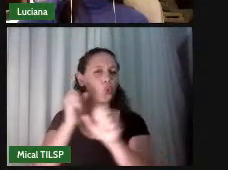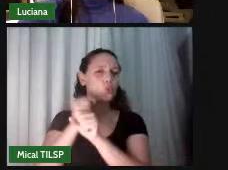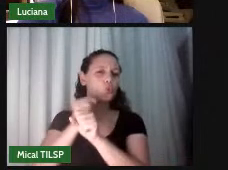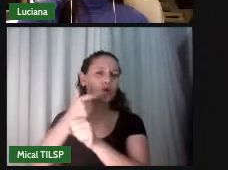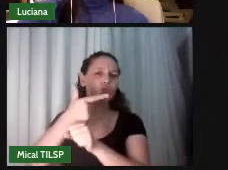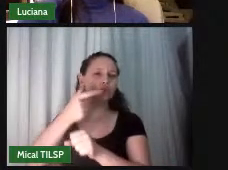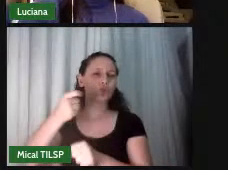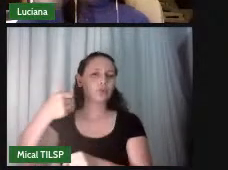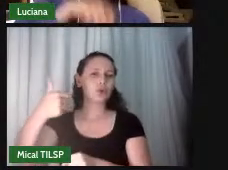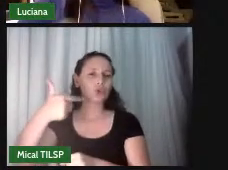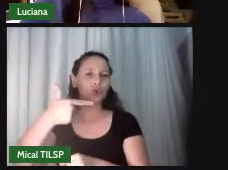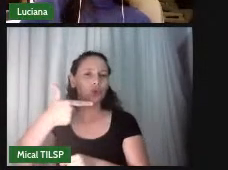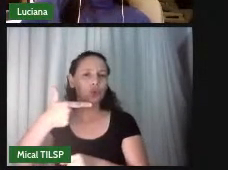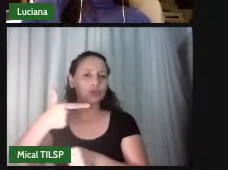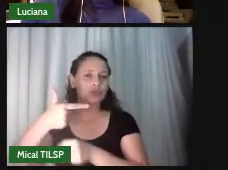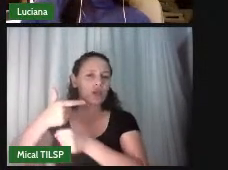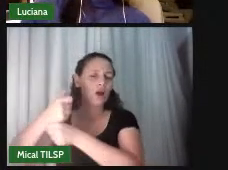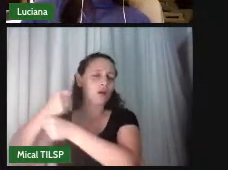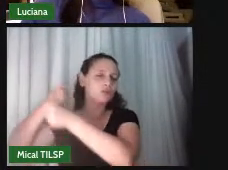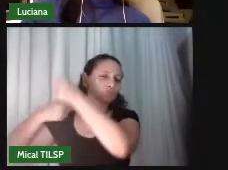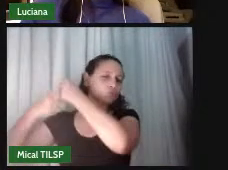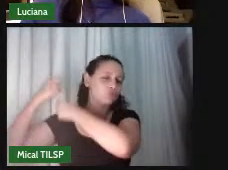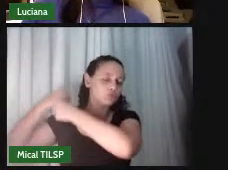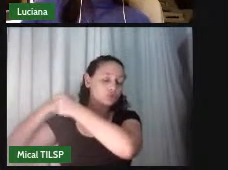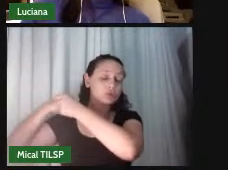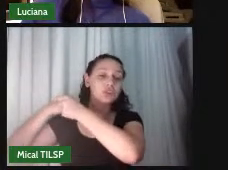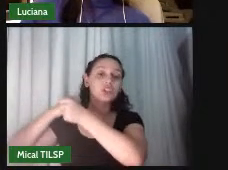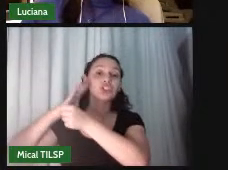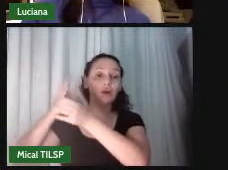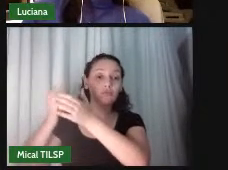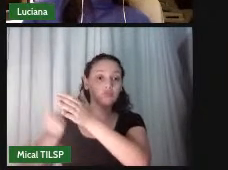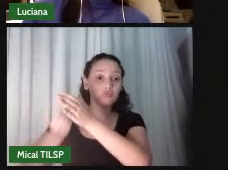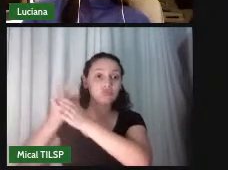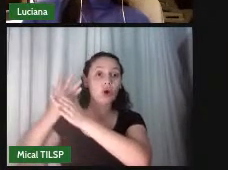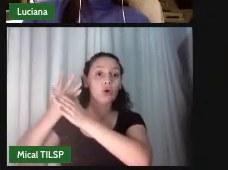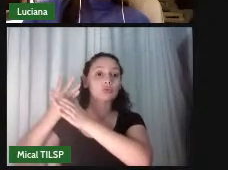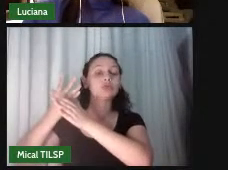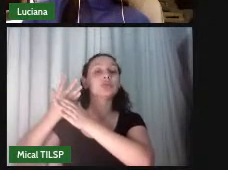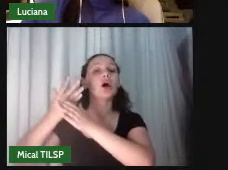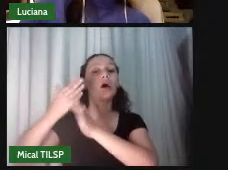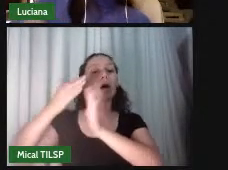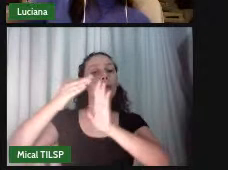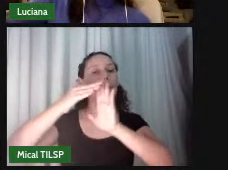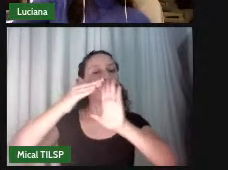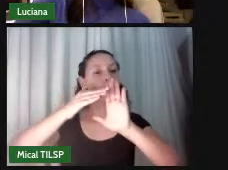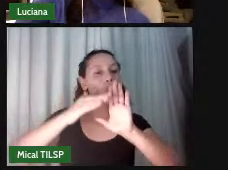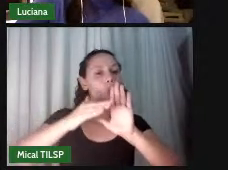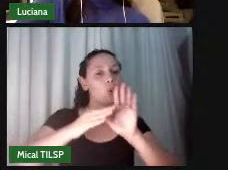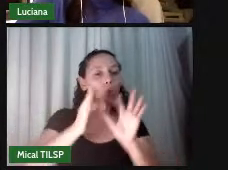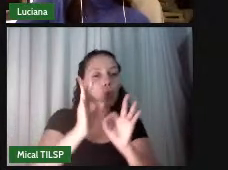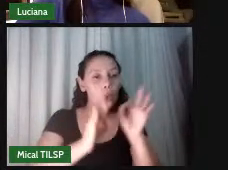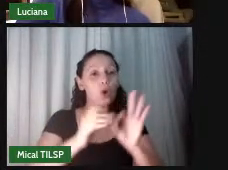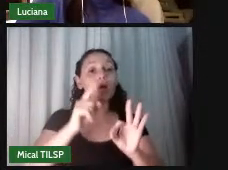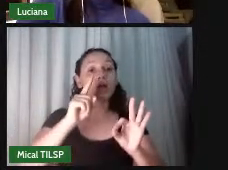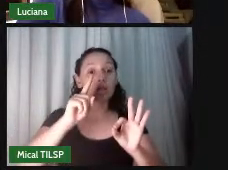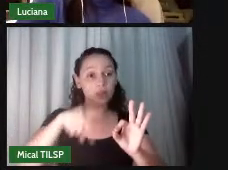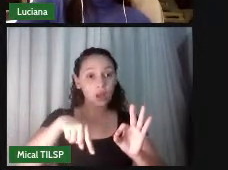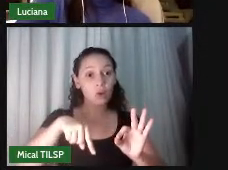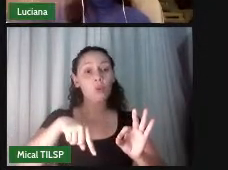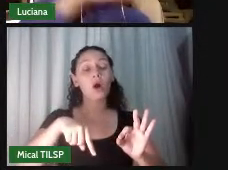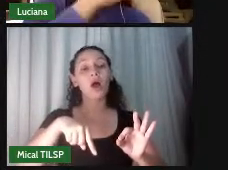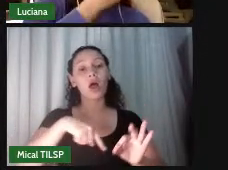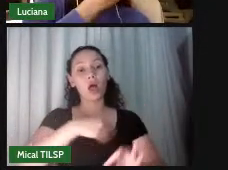antigo Secretaria de Gestão de Público do Ministério de Planejamento, Orçamento e Gestão. Então, é uma política pública com